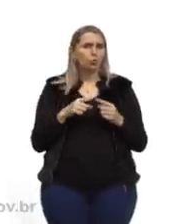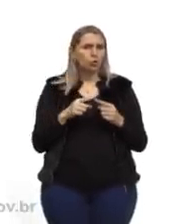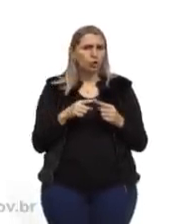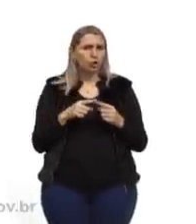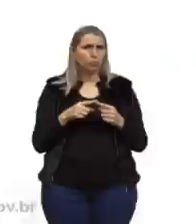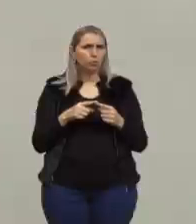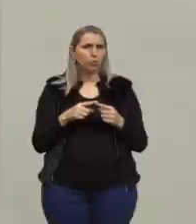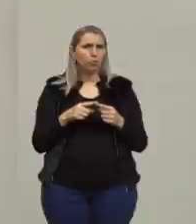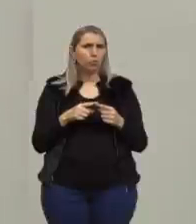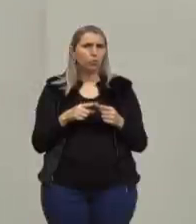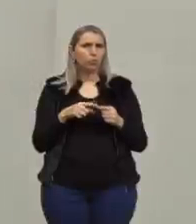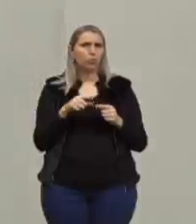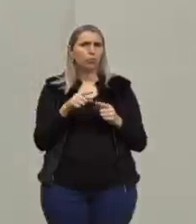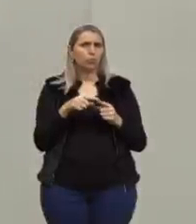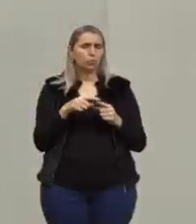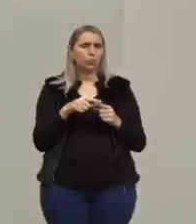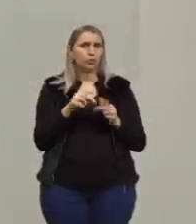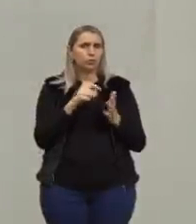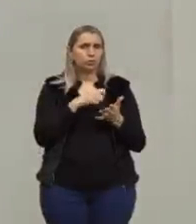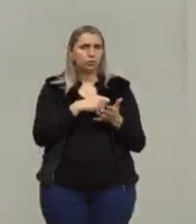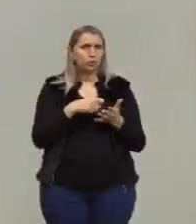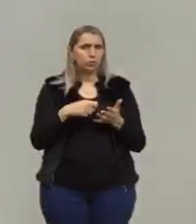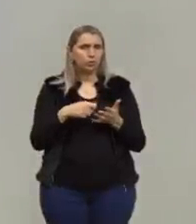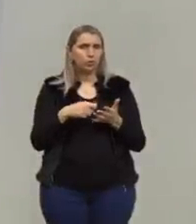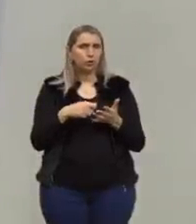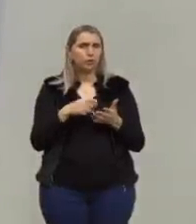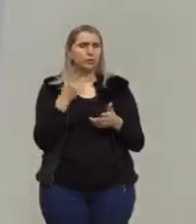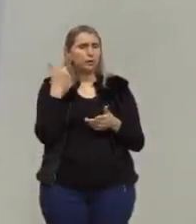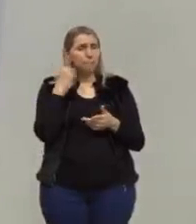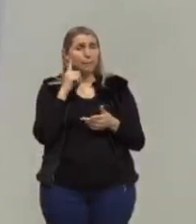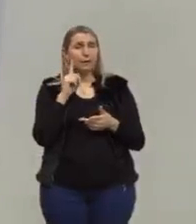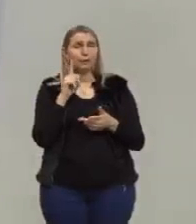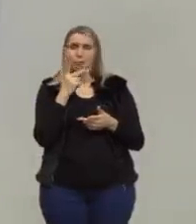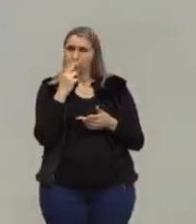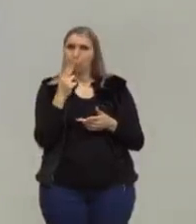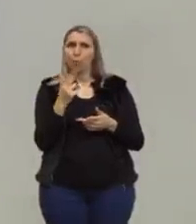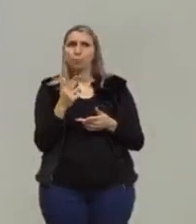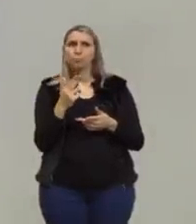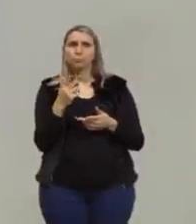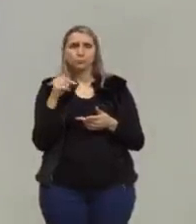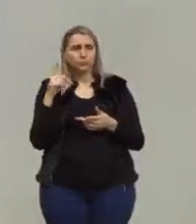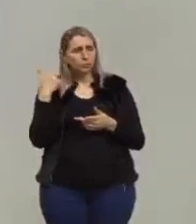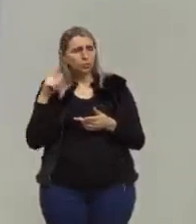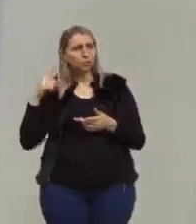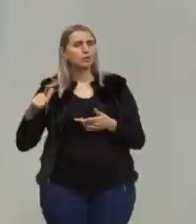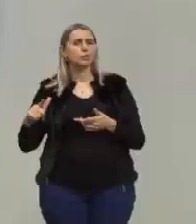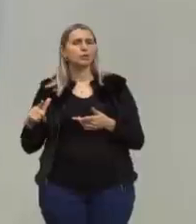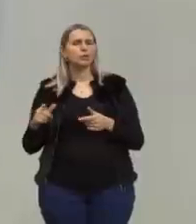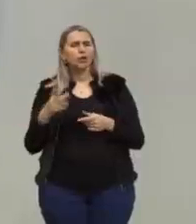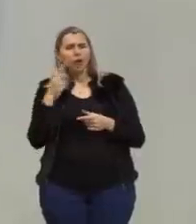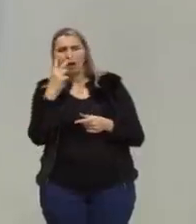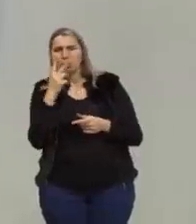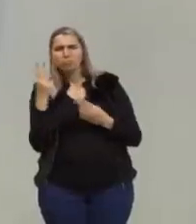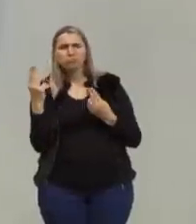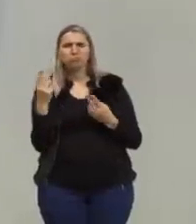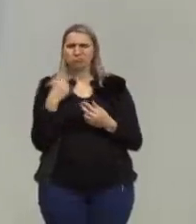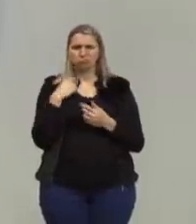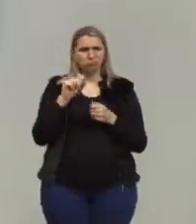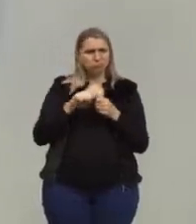da escrita neste enunciado se repete. Né? Então, em muitas situações, vocês dizem, ah, mas parece que eu já fiz